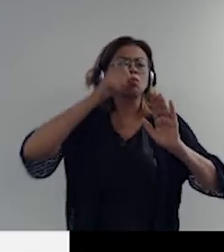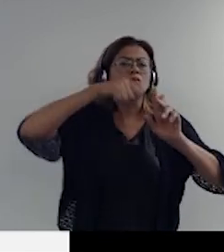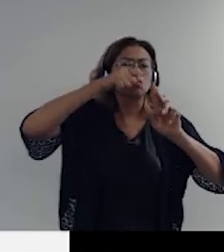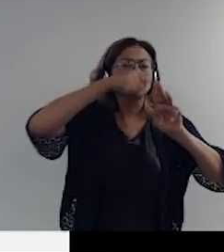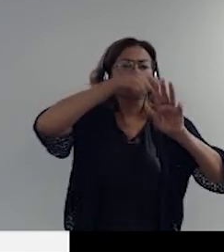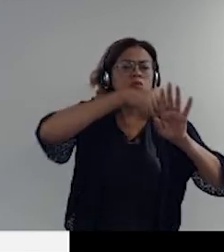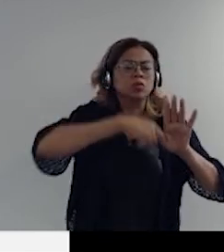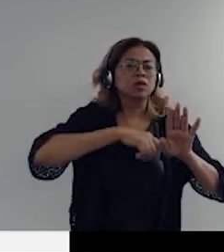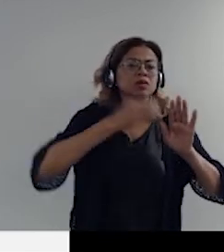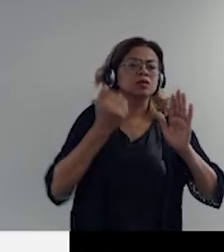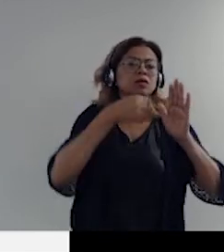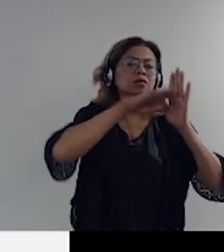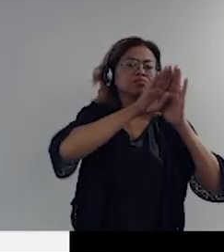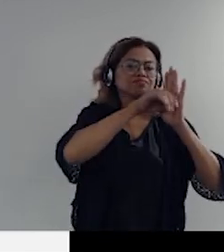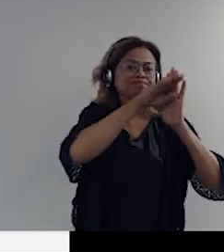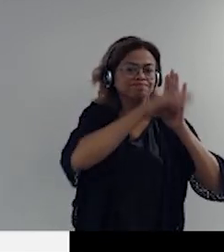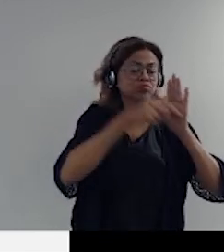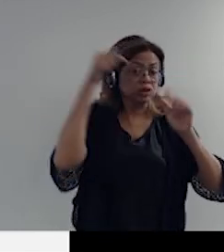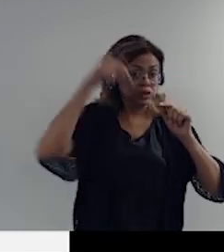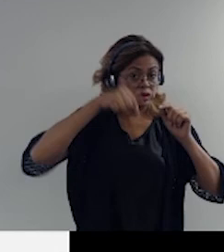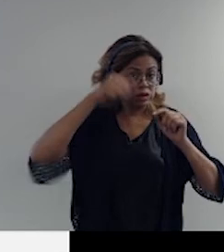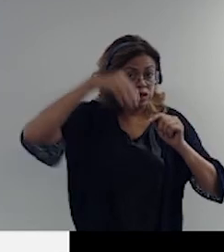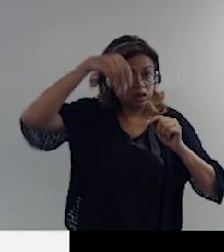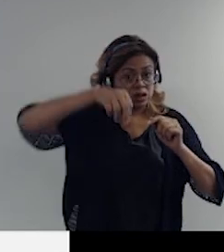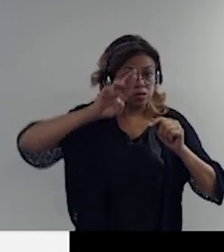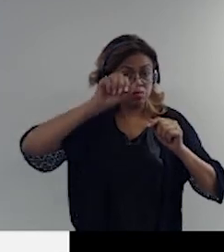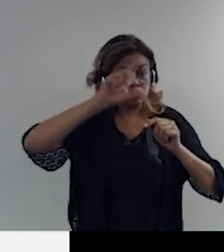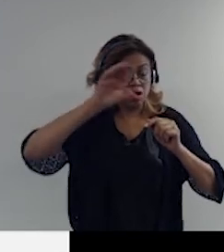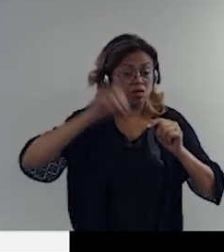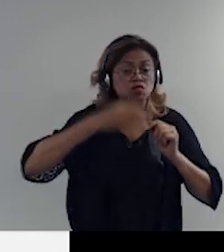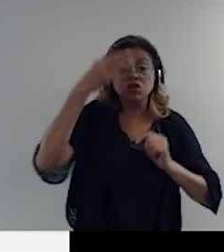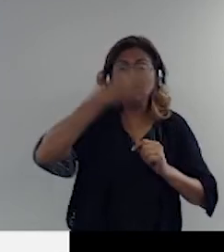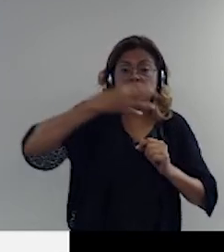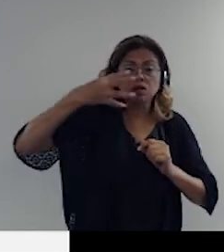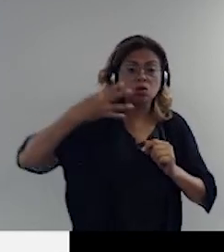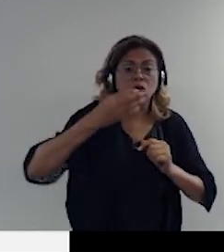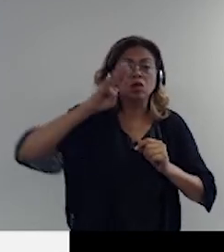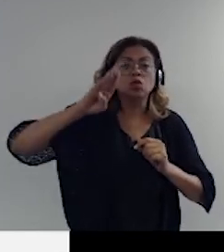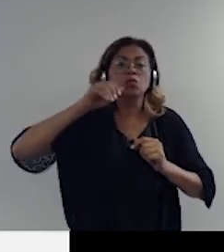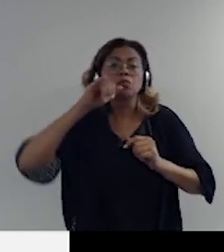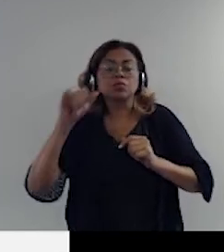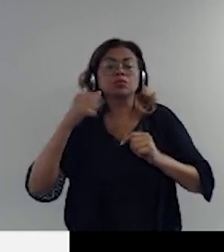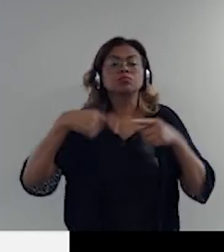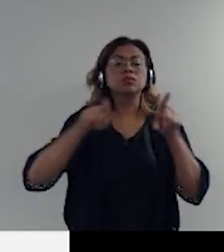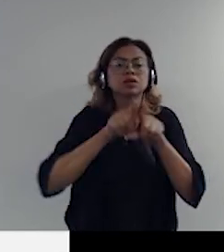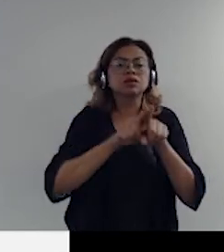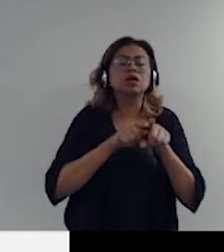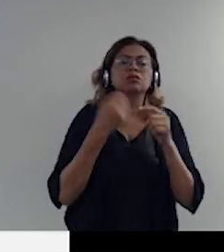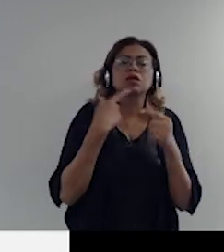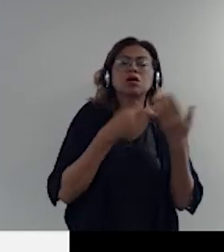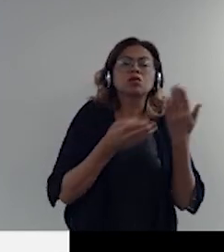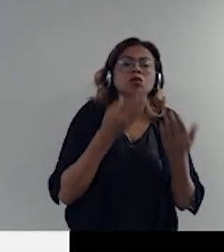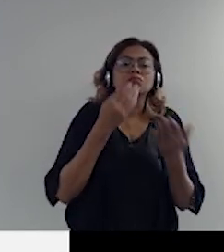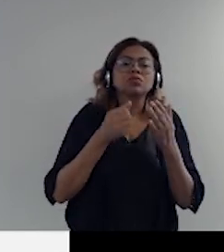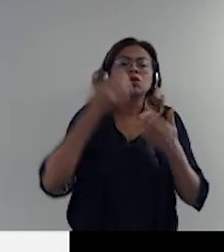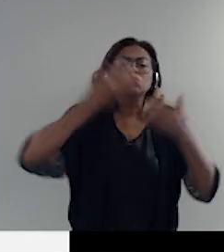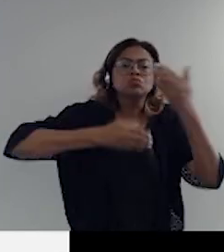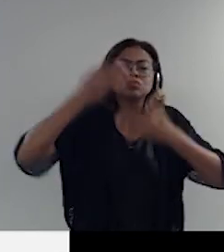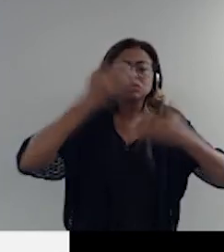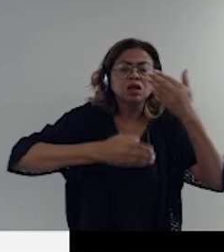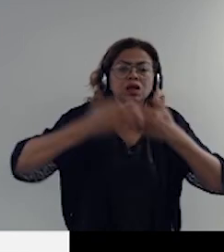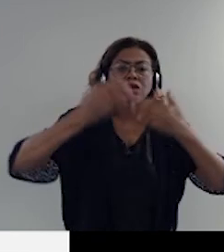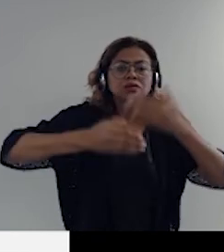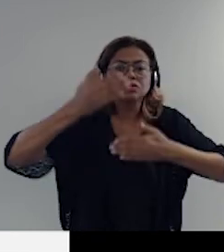Esse março a gente negociou mais de 34 bi. E isso significa um teste para os sistemas que absorvem essas